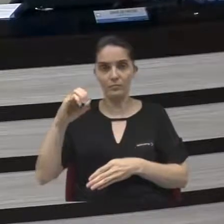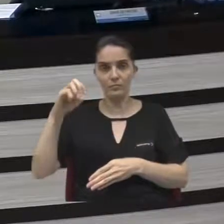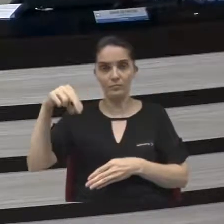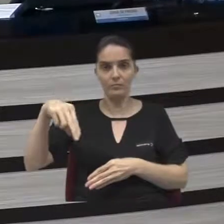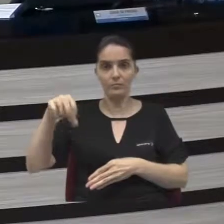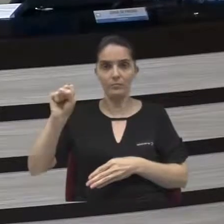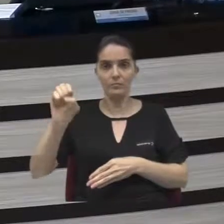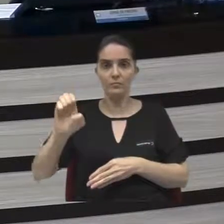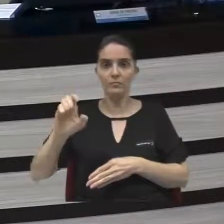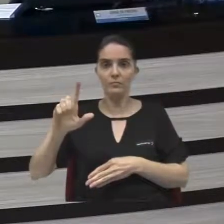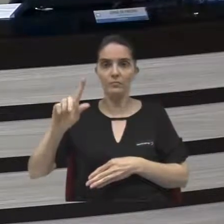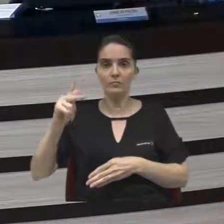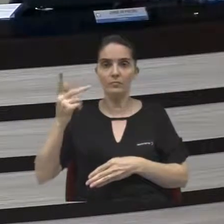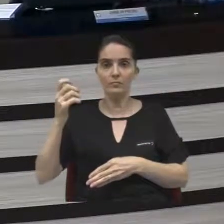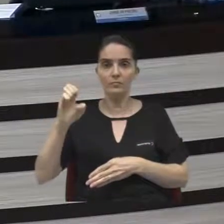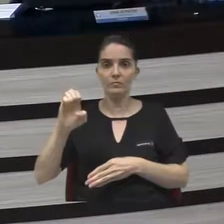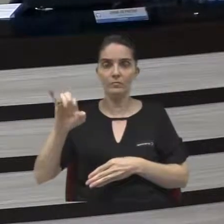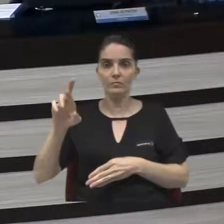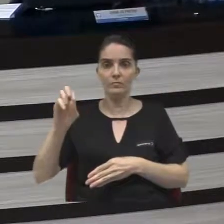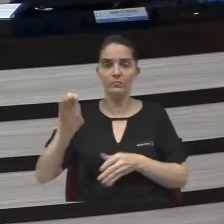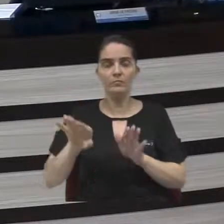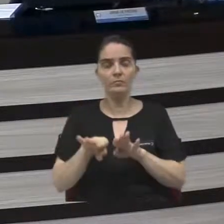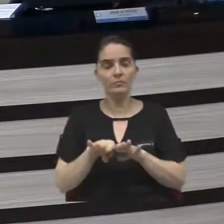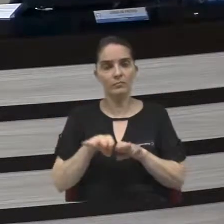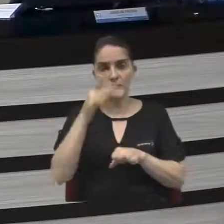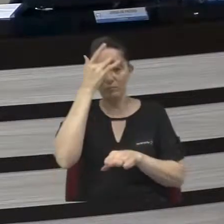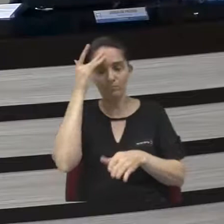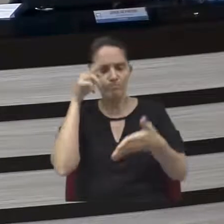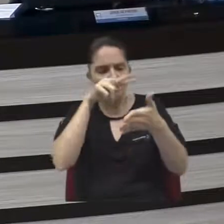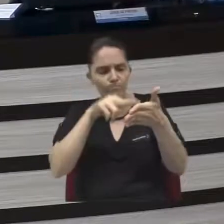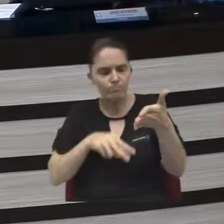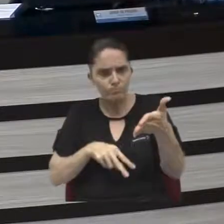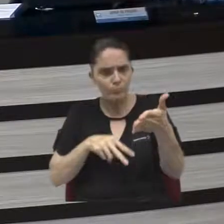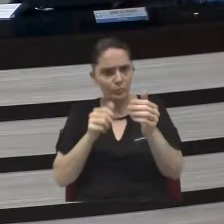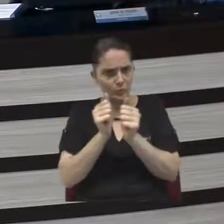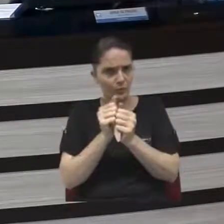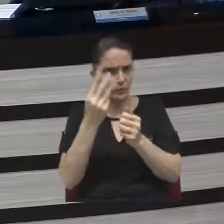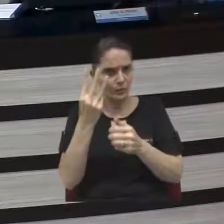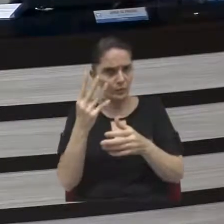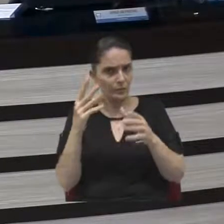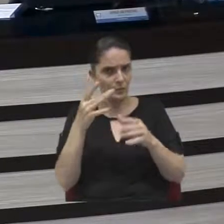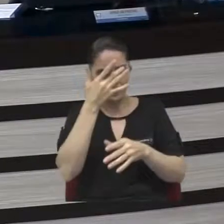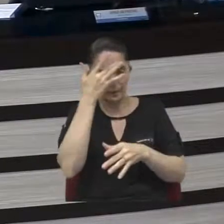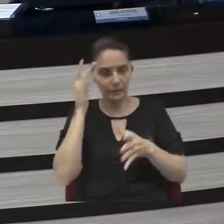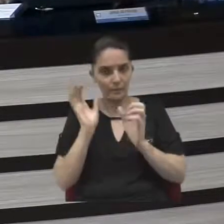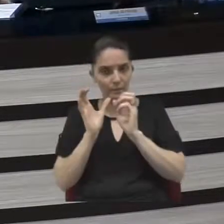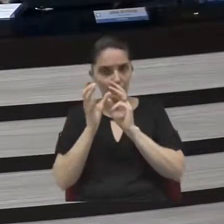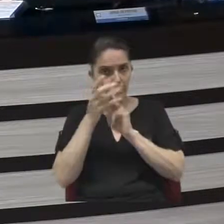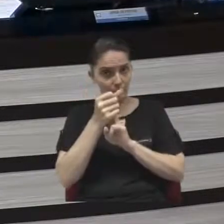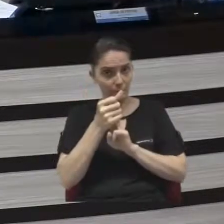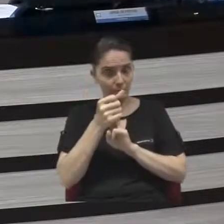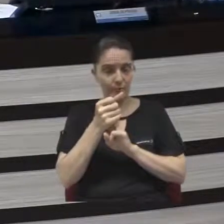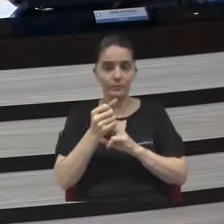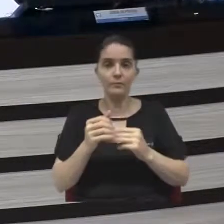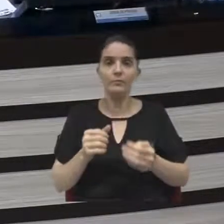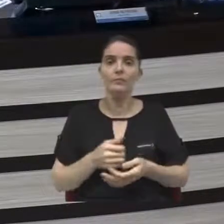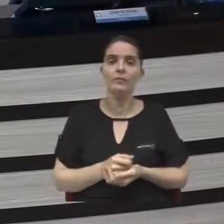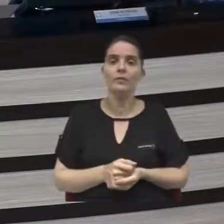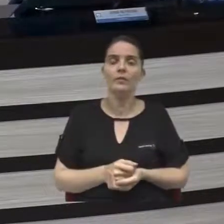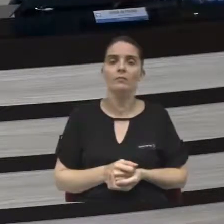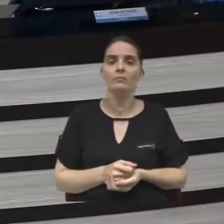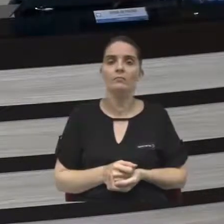Stanislau Beraldo e do auditor substituto de conselheiro Antônio Carlos dos Santos, na